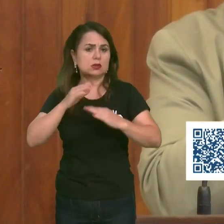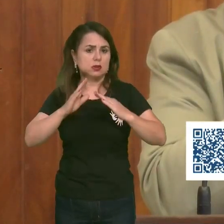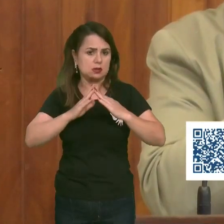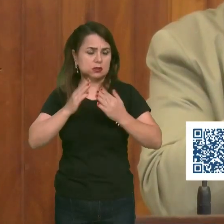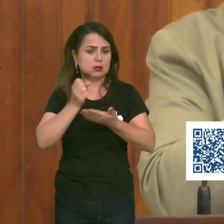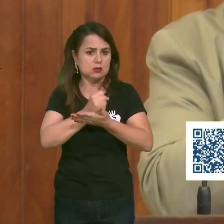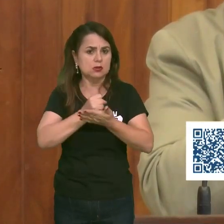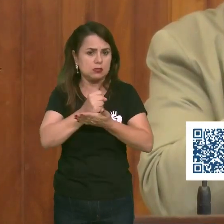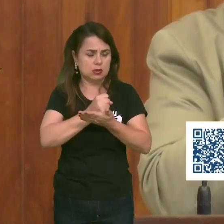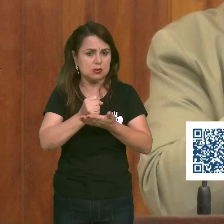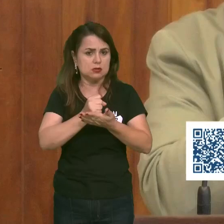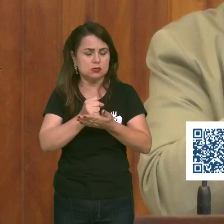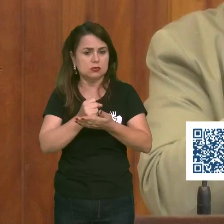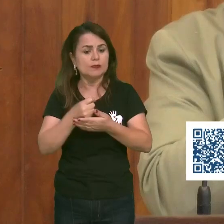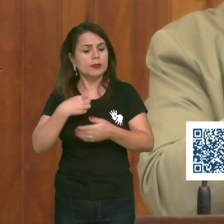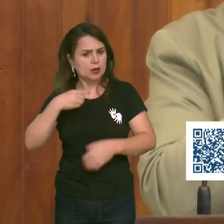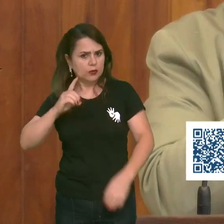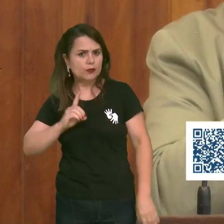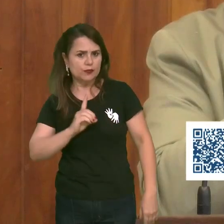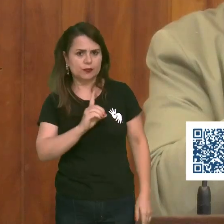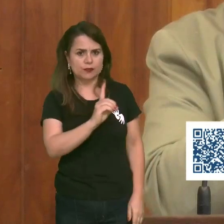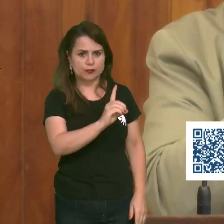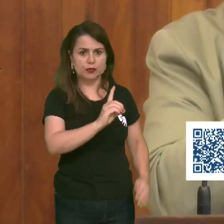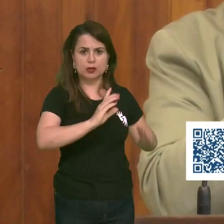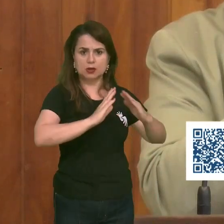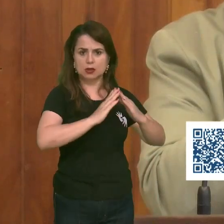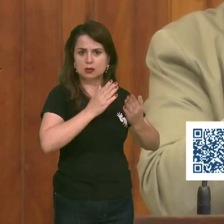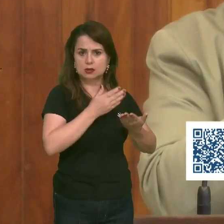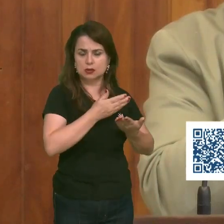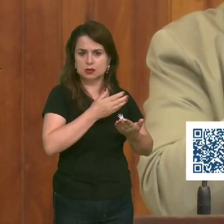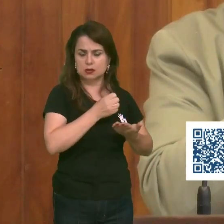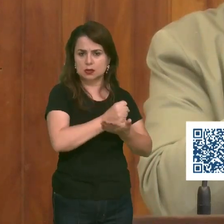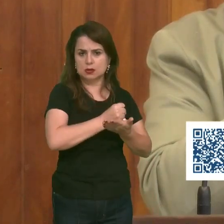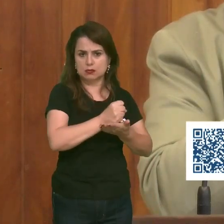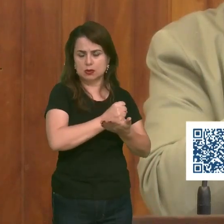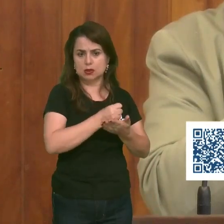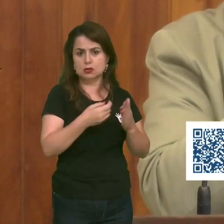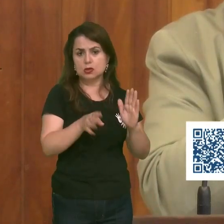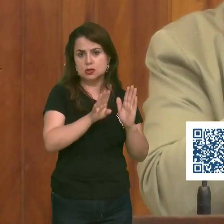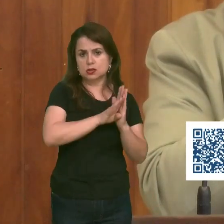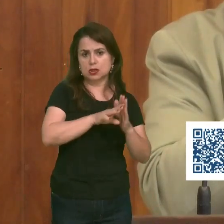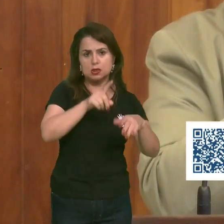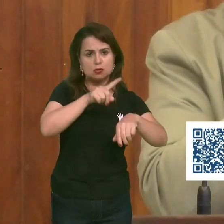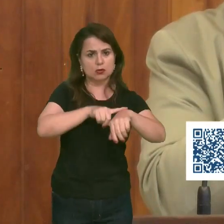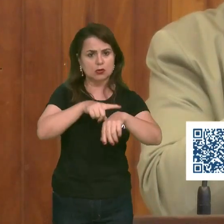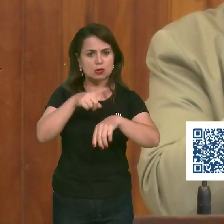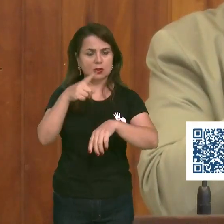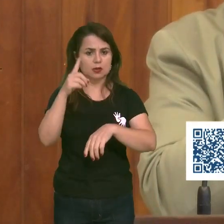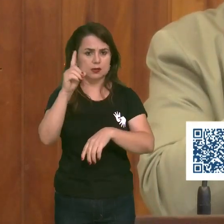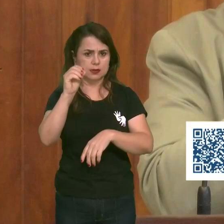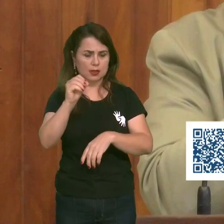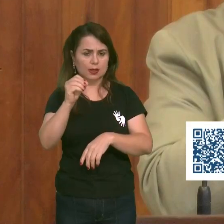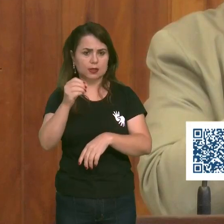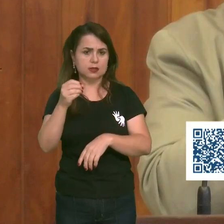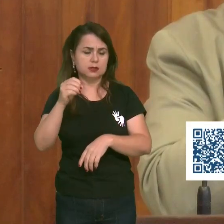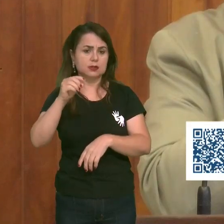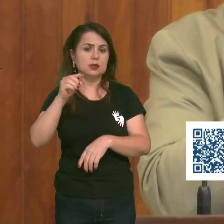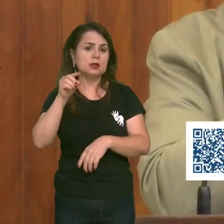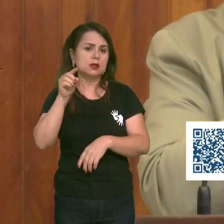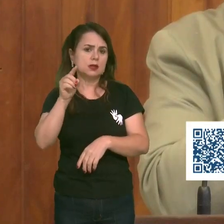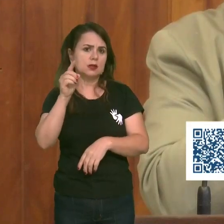eu fui até a farmácia Central e cheguei no local as 10 horas e 14 minutos